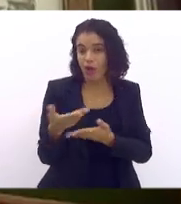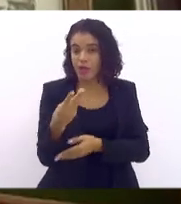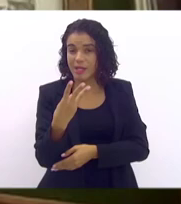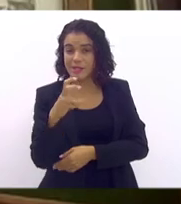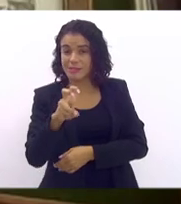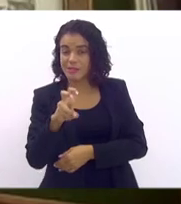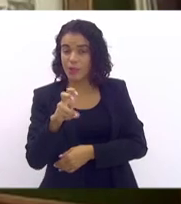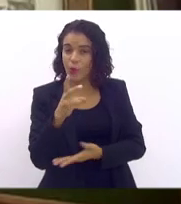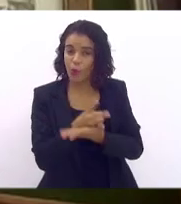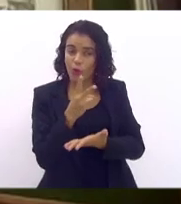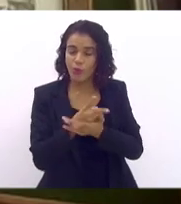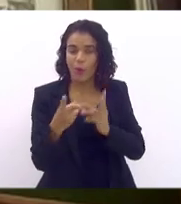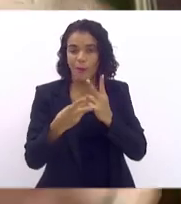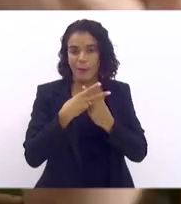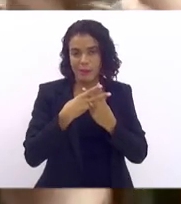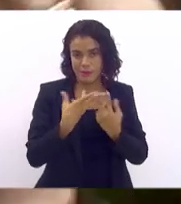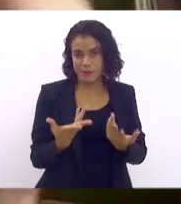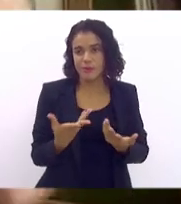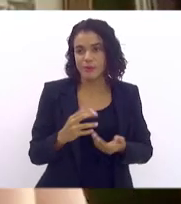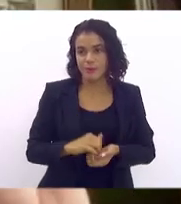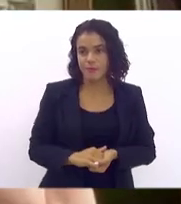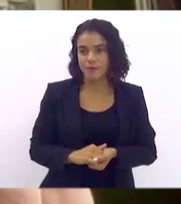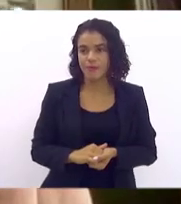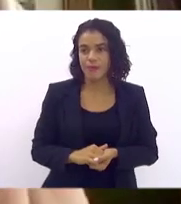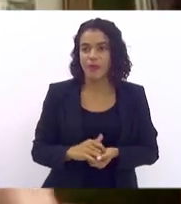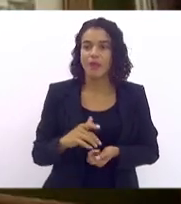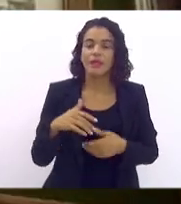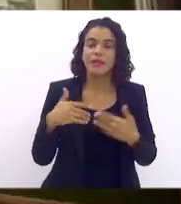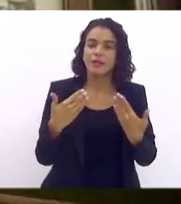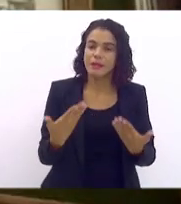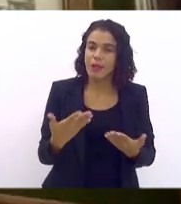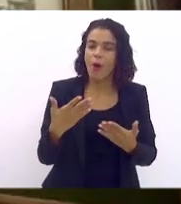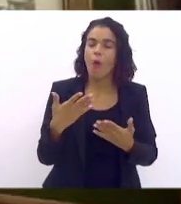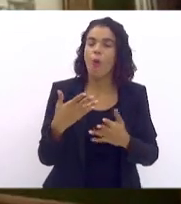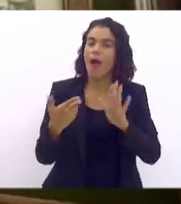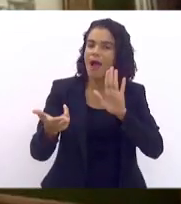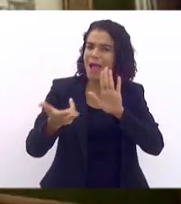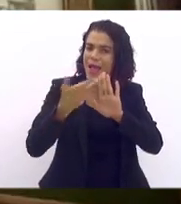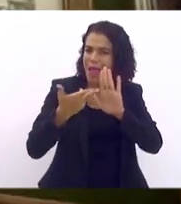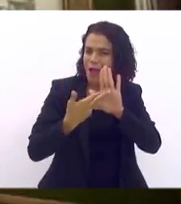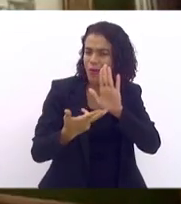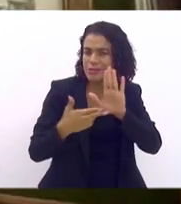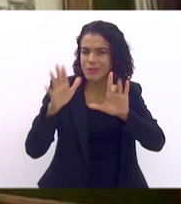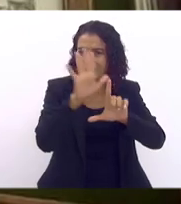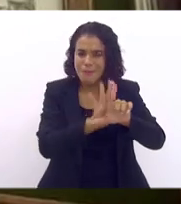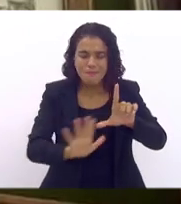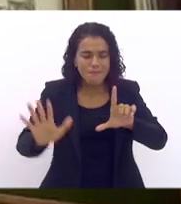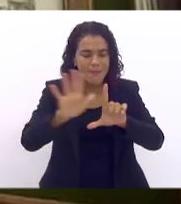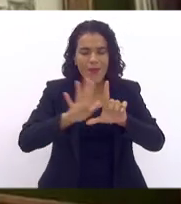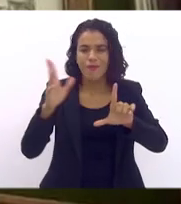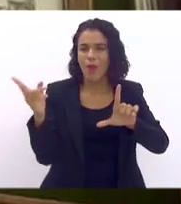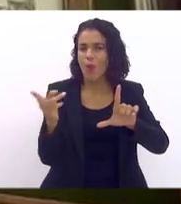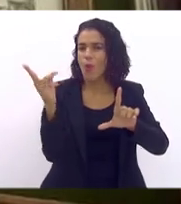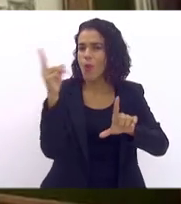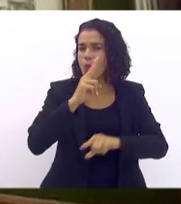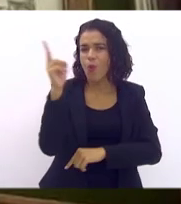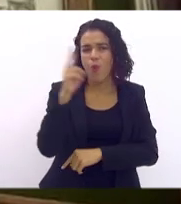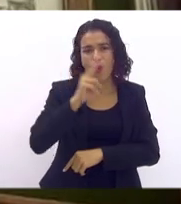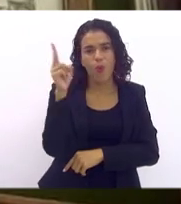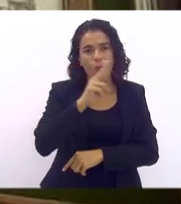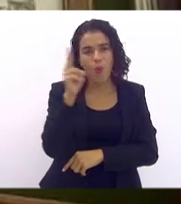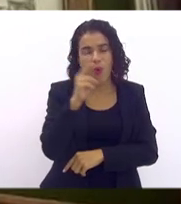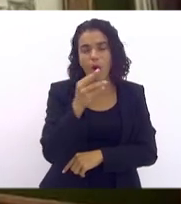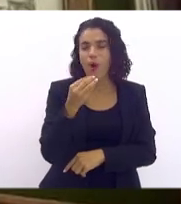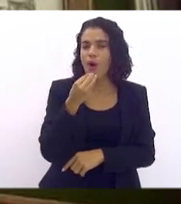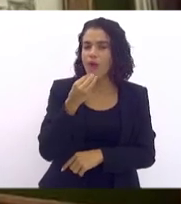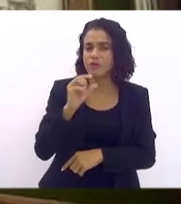muito triste, é muito grave, mas eu acho que a regulação das plataformas, isso é urgente, urgente, urgente. É lógico